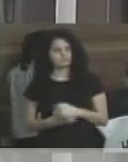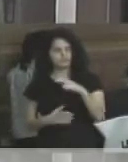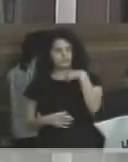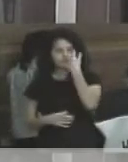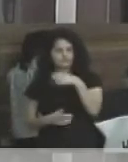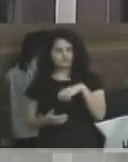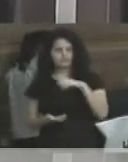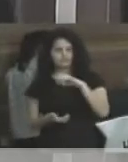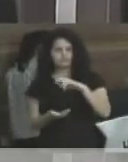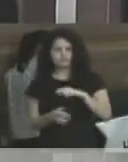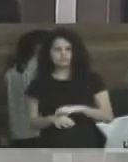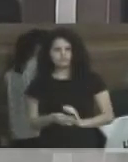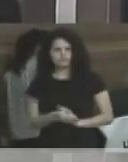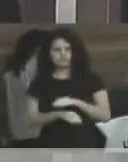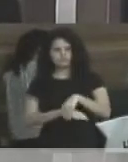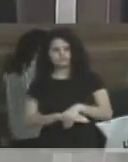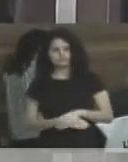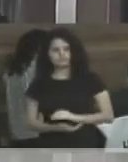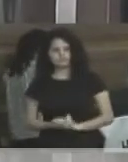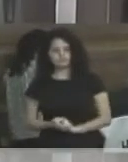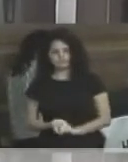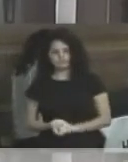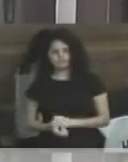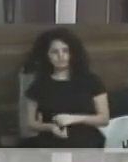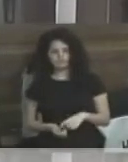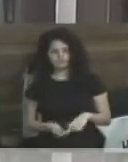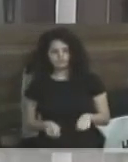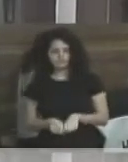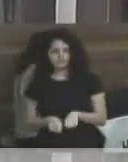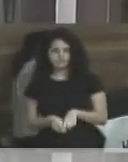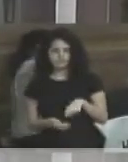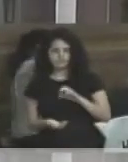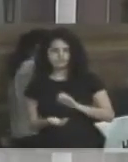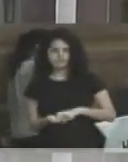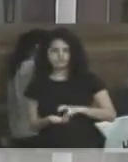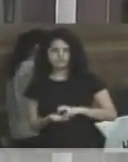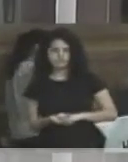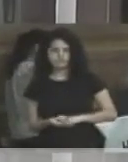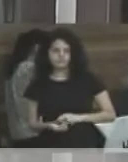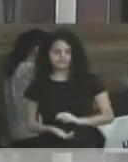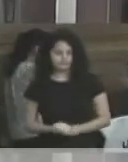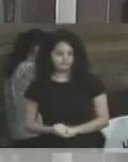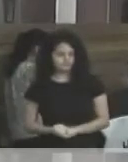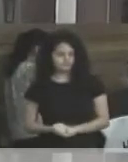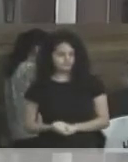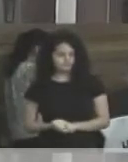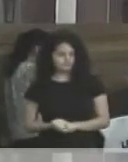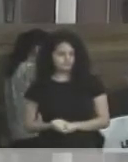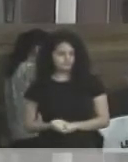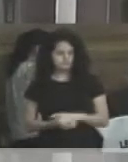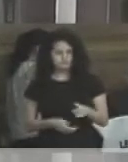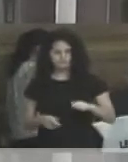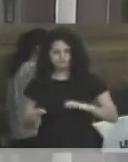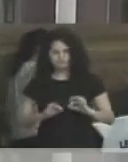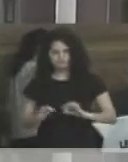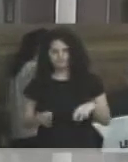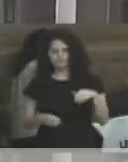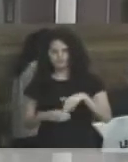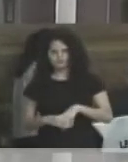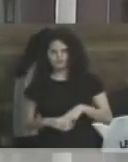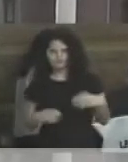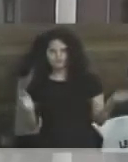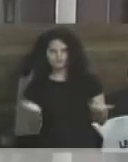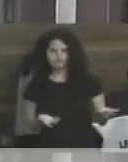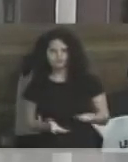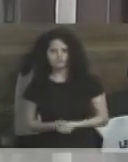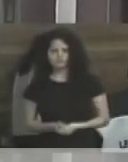e também a madrugada. Senhor presidente, só para eu concluir, passado isso, né, e esse projeto vai ser votado aqui nessa casa hoje, inclusive peço